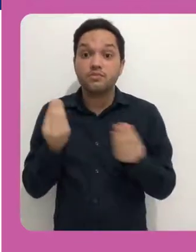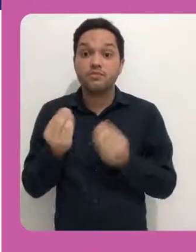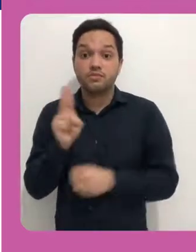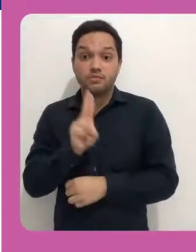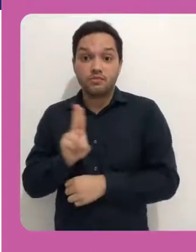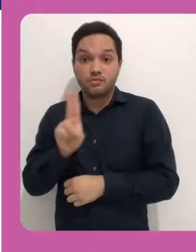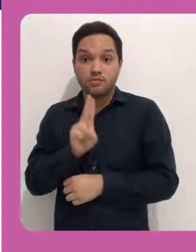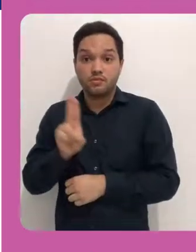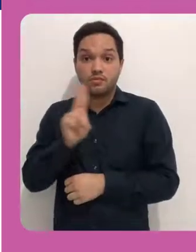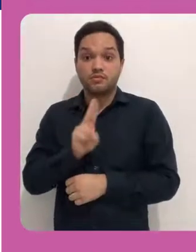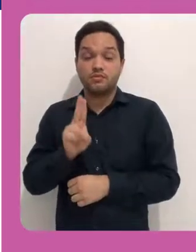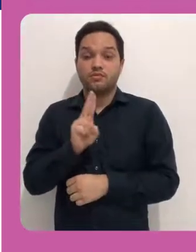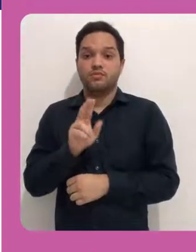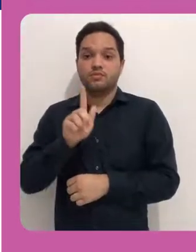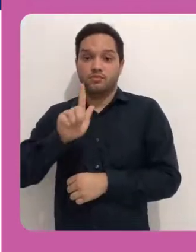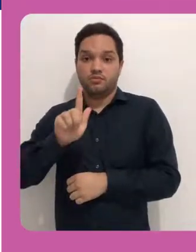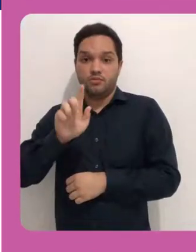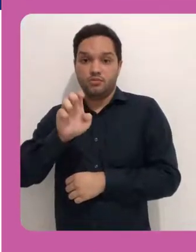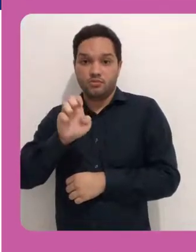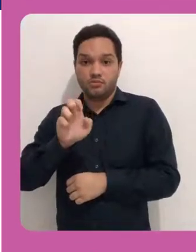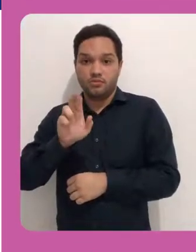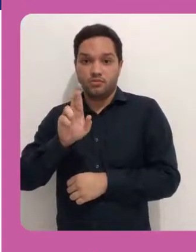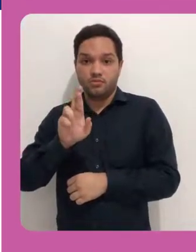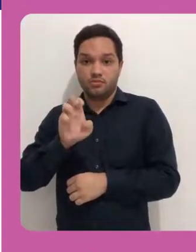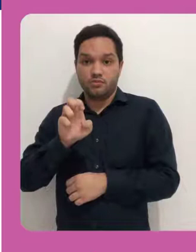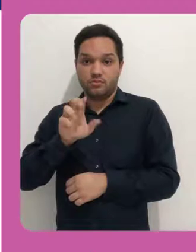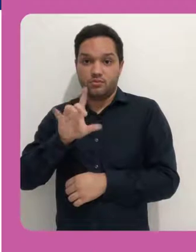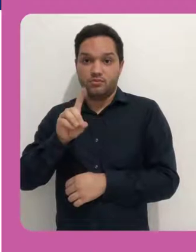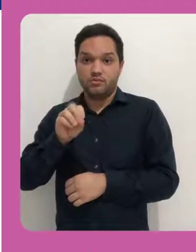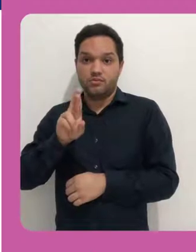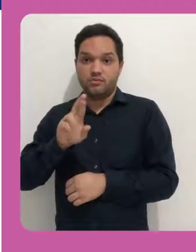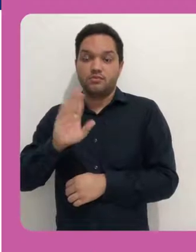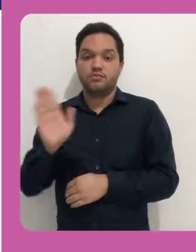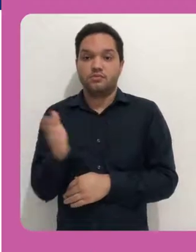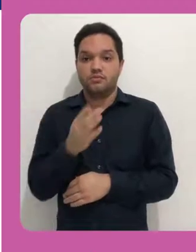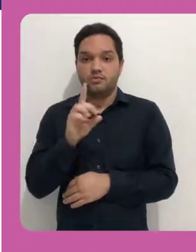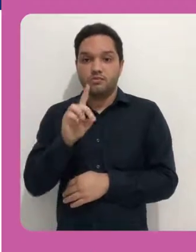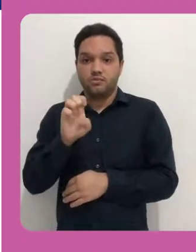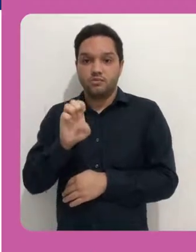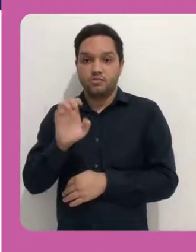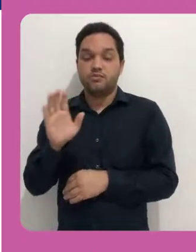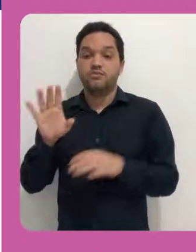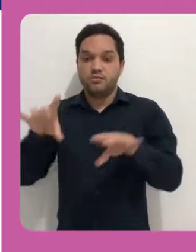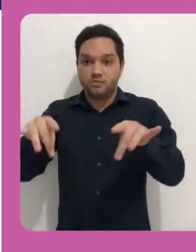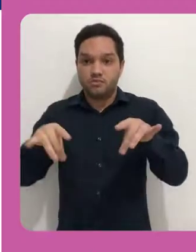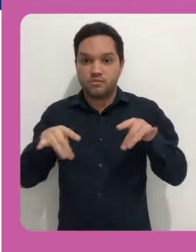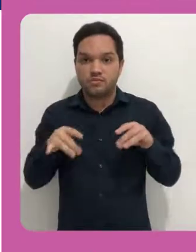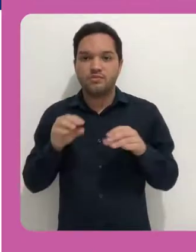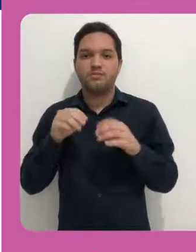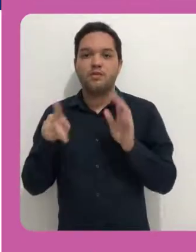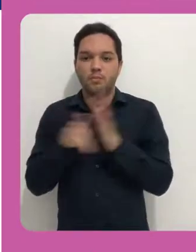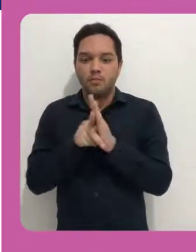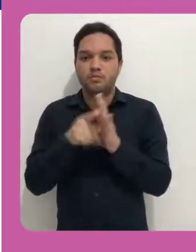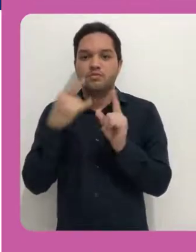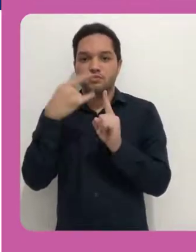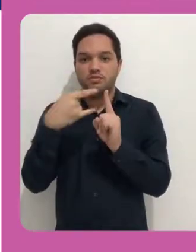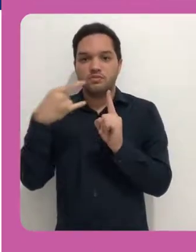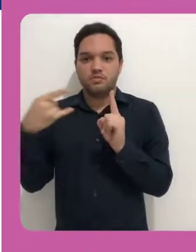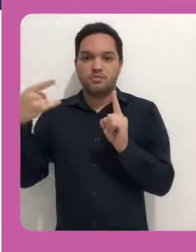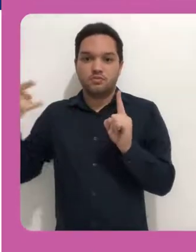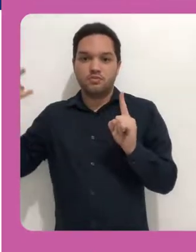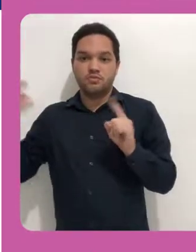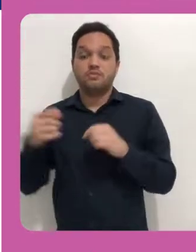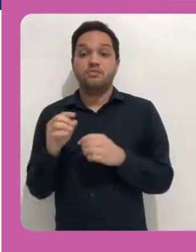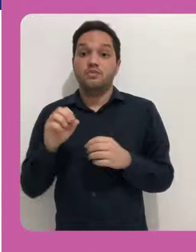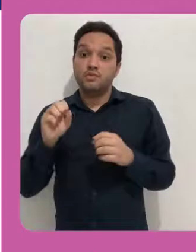Explorer, lá no Mac é o Finder, e no Linux tem vários, né? Tem o Dolphin, o Nautilus, e